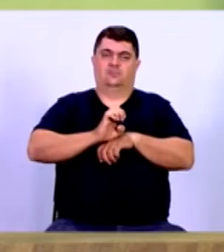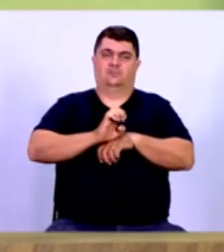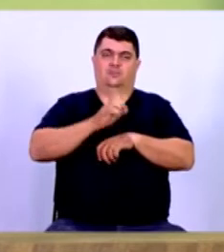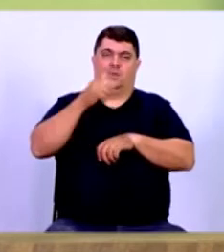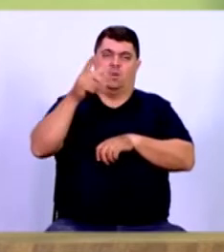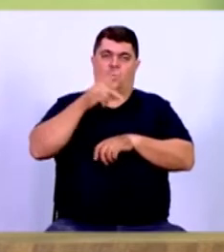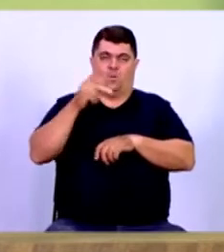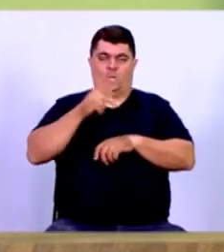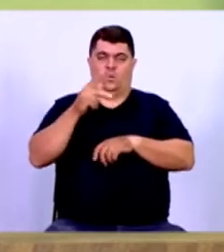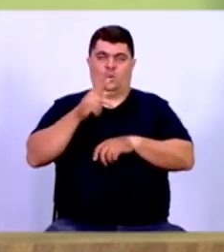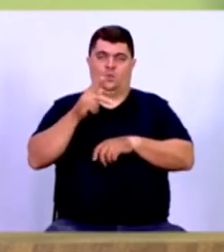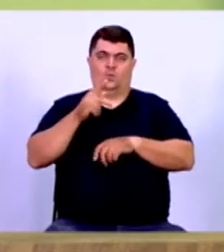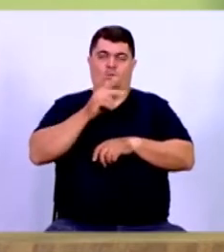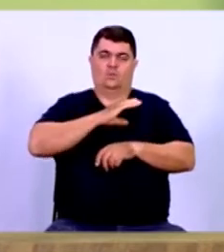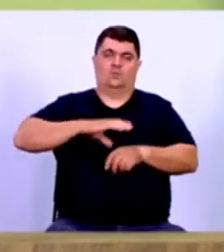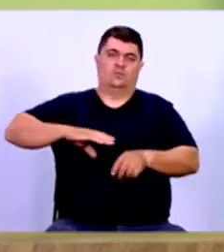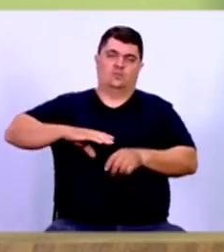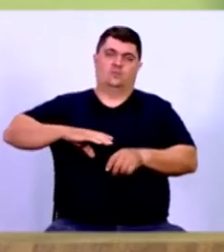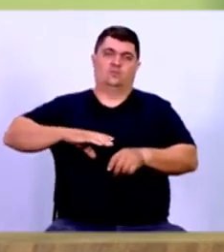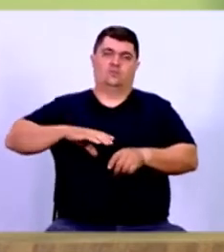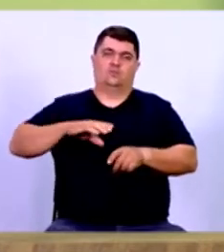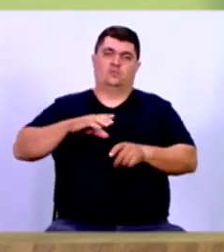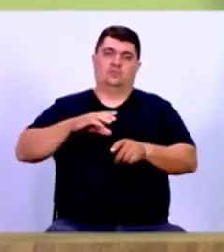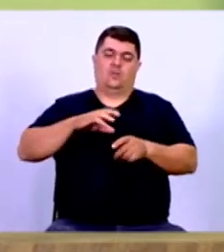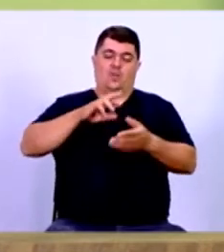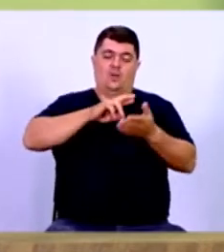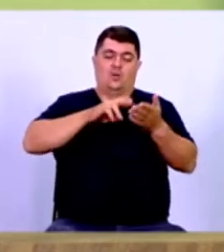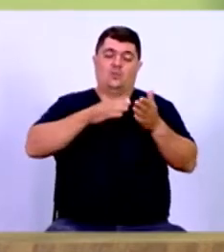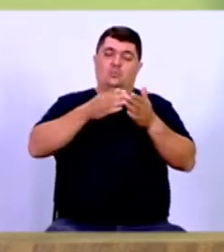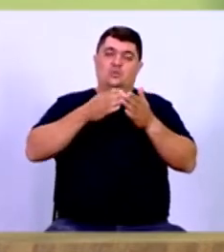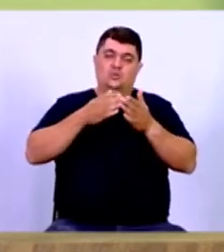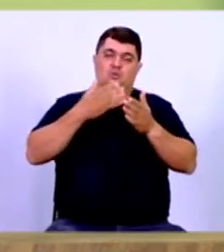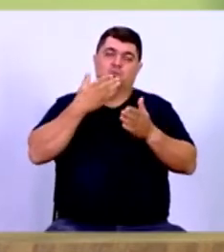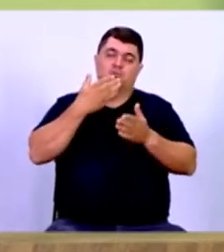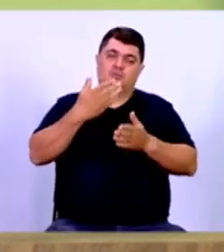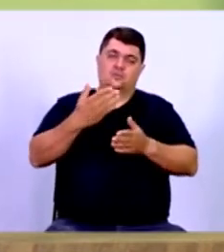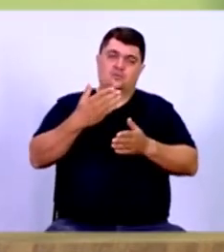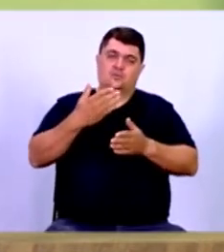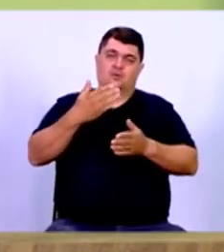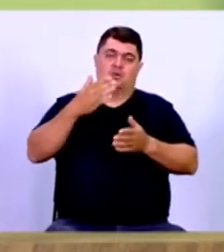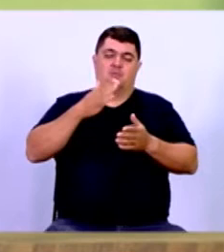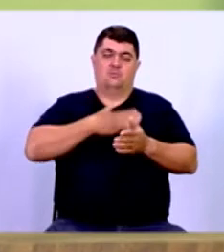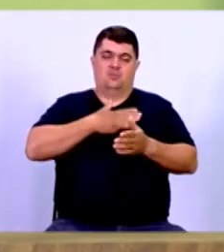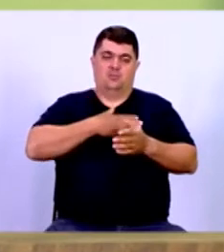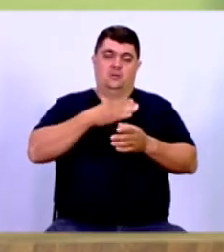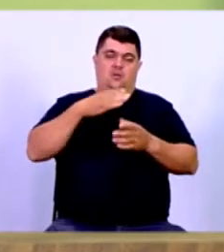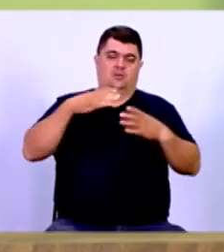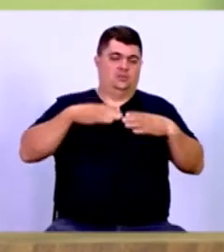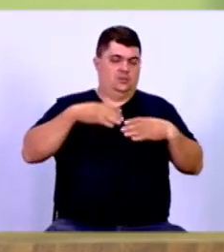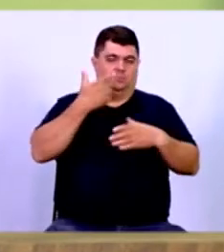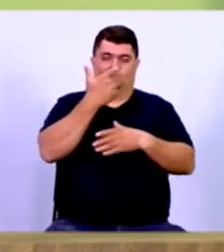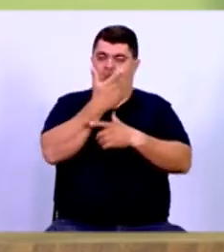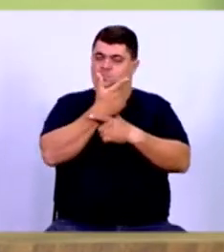outro professor que faz essa coordenação, um requerimento onde, olha, na minha cidade não